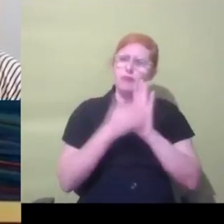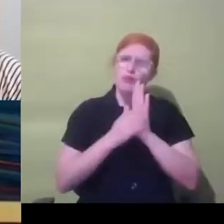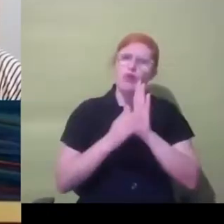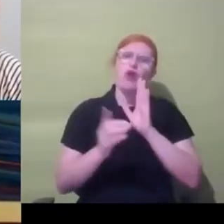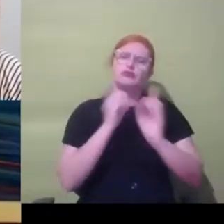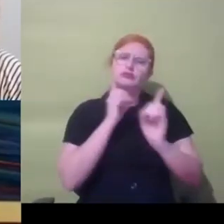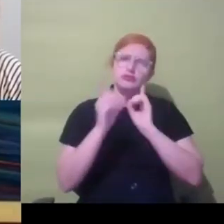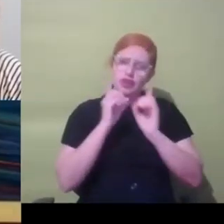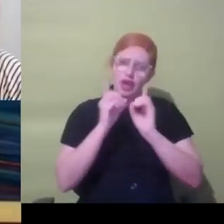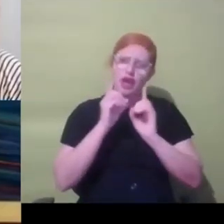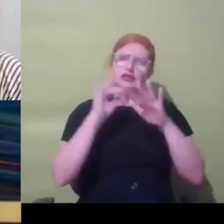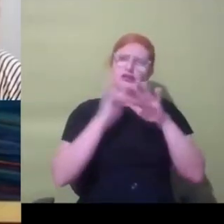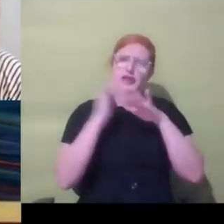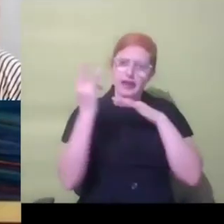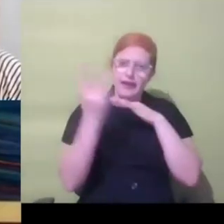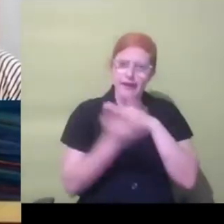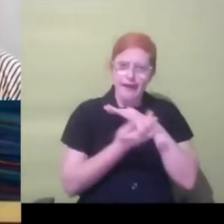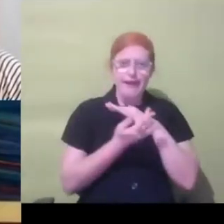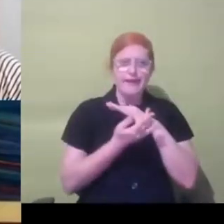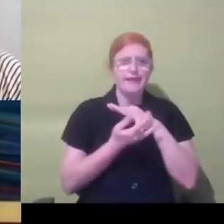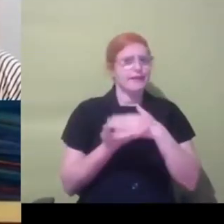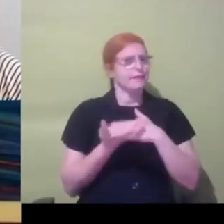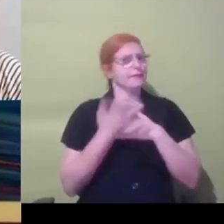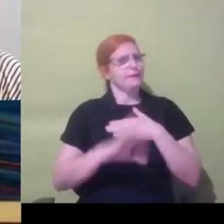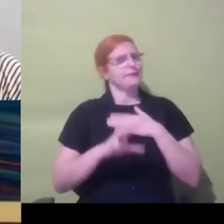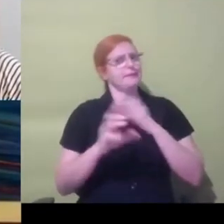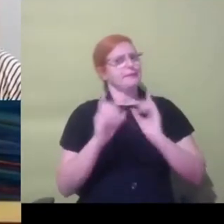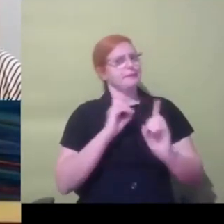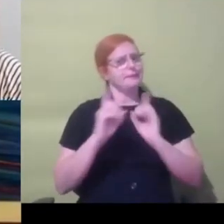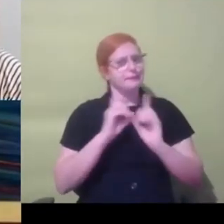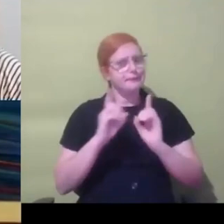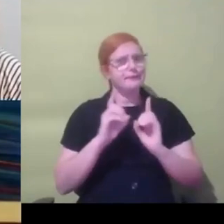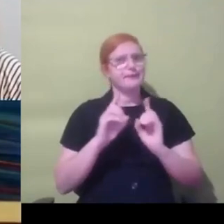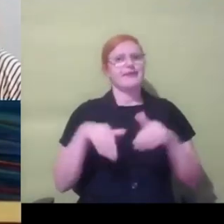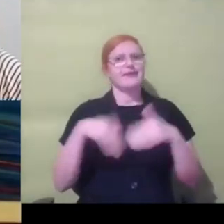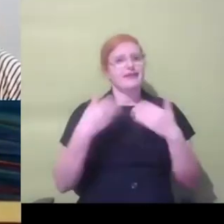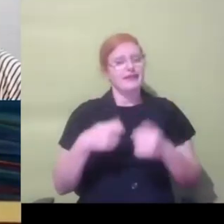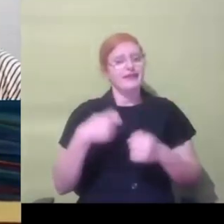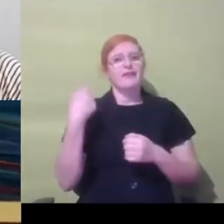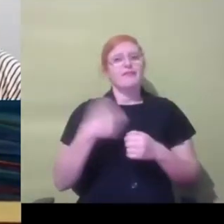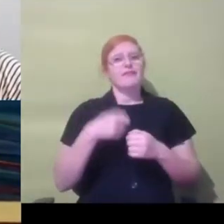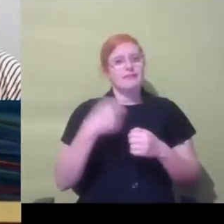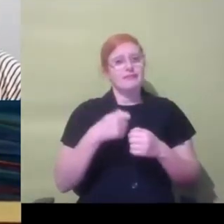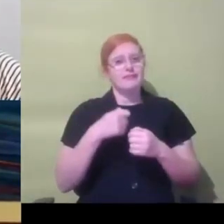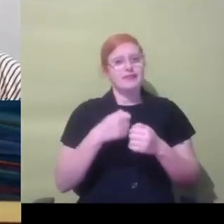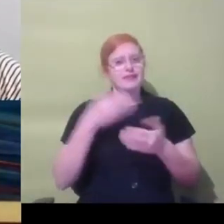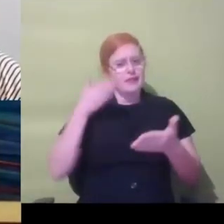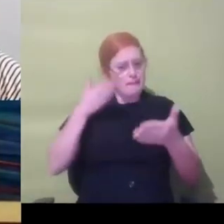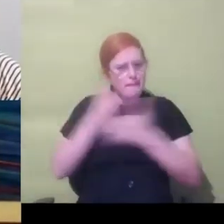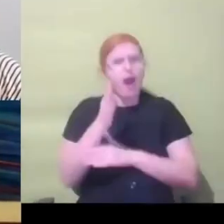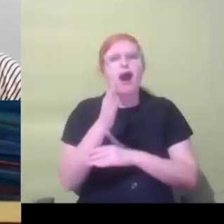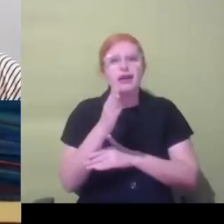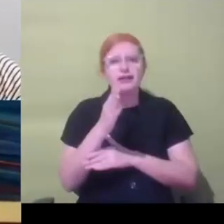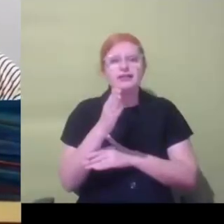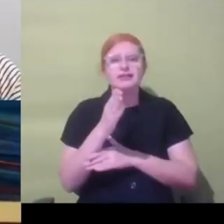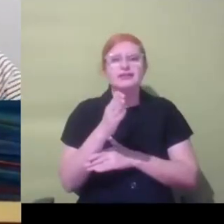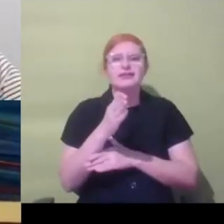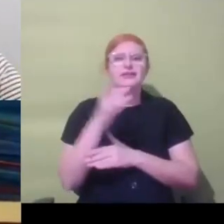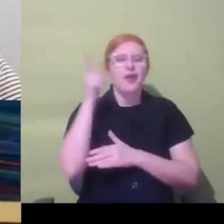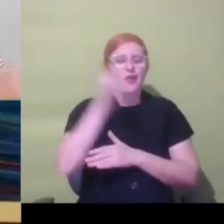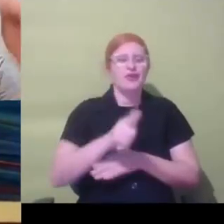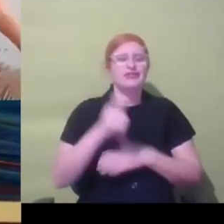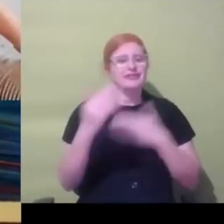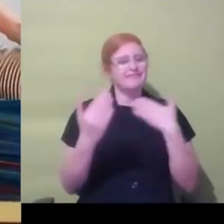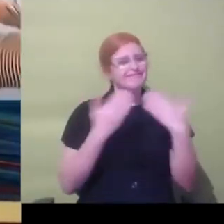propor diálogo numa rede que não está muito disposta ao diálogo. Então, a gente vai ter que achar essas brechas para poder